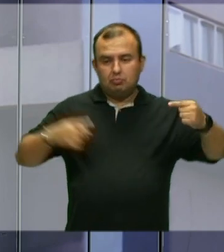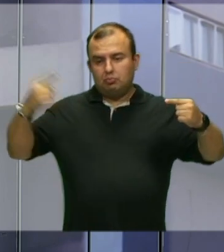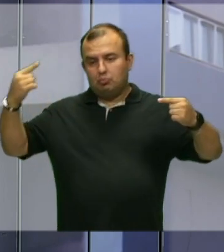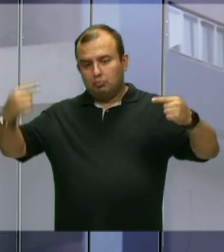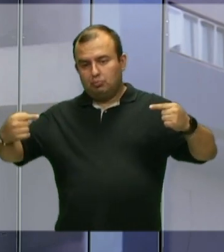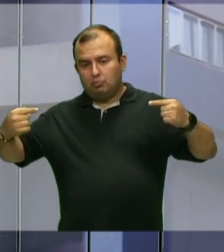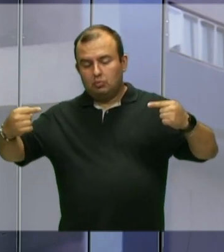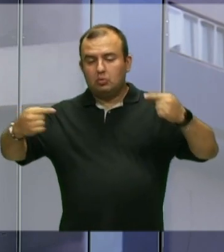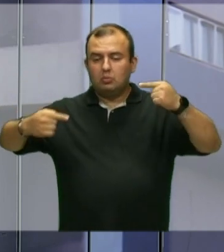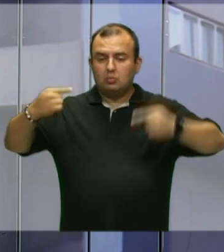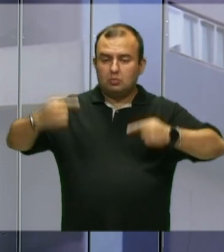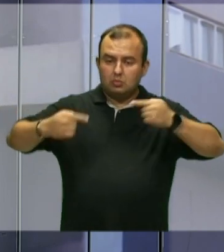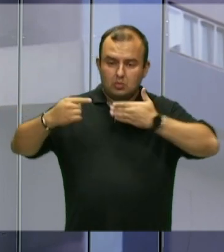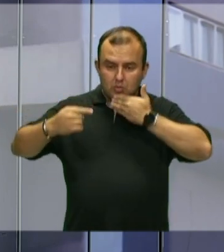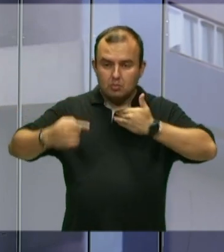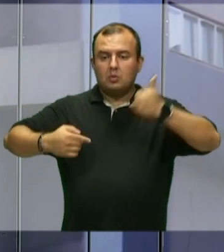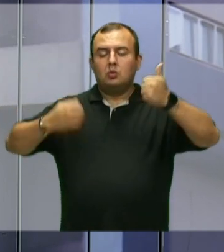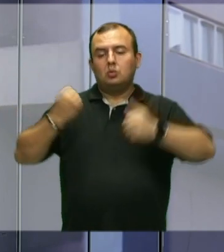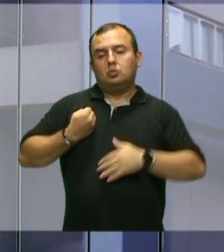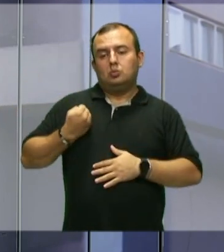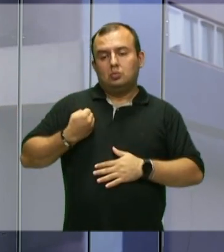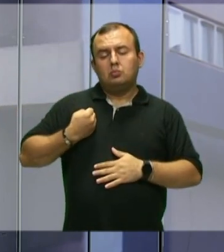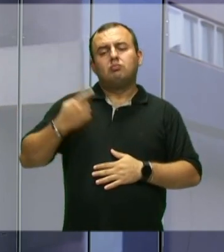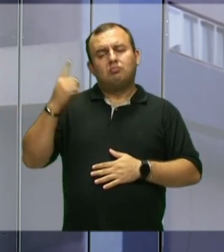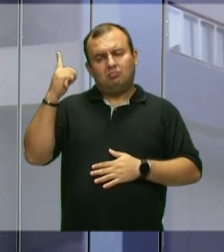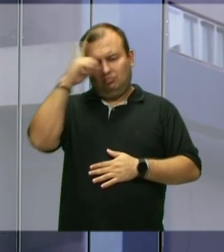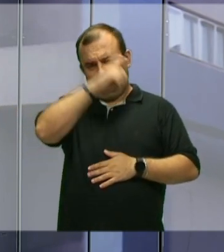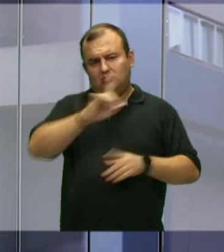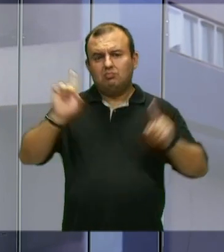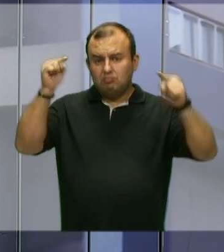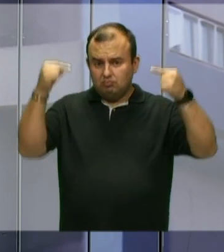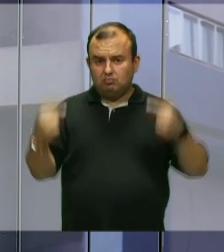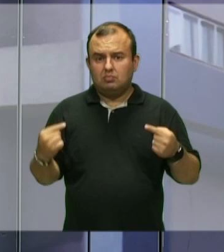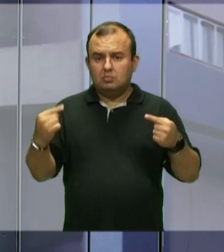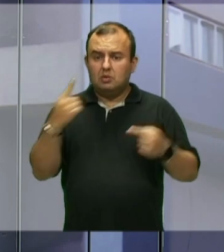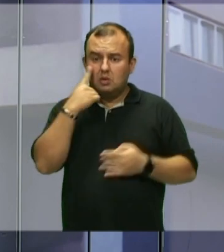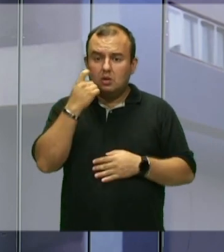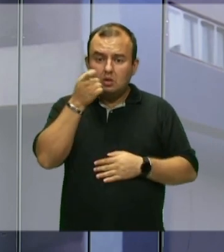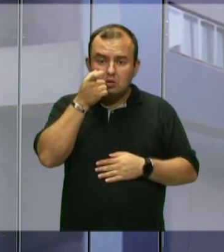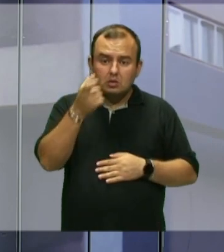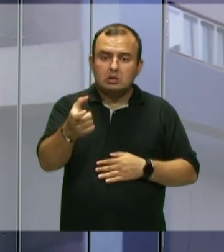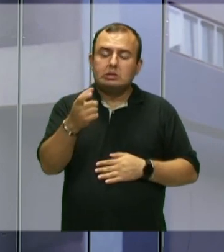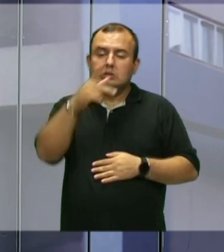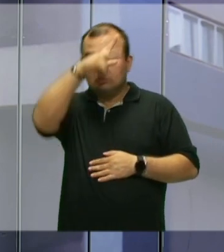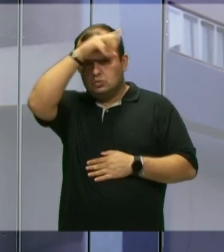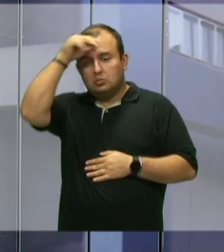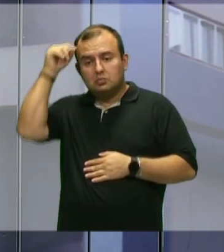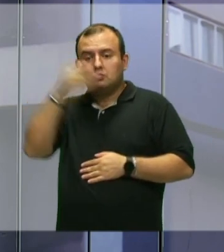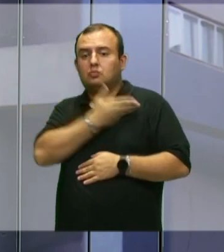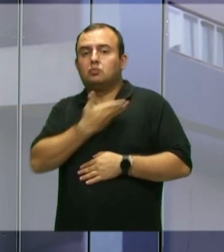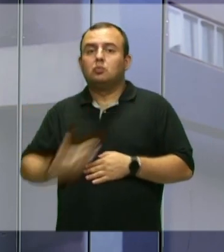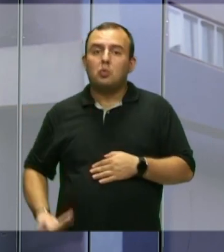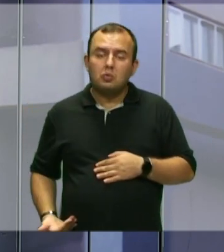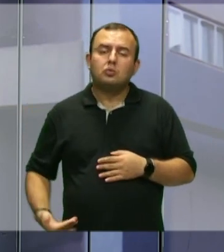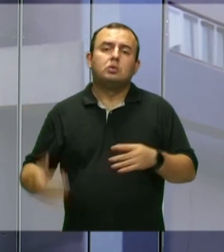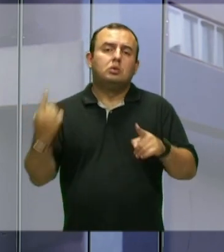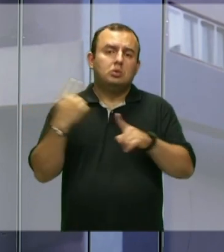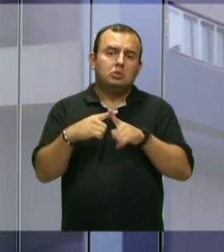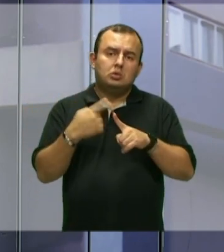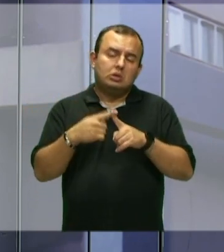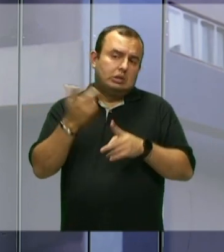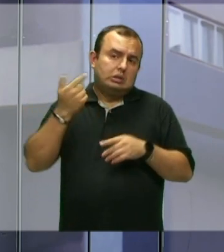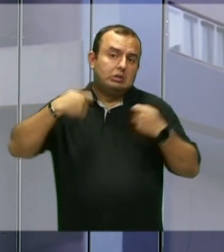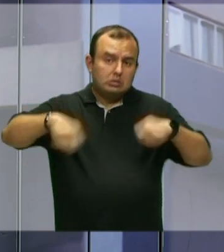gente pudesse melhorar esse número. E isso era um grande desafio, e era um interesse, claro, do prefeito e do governo, até por conta de quando